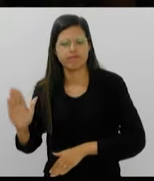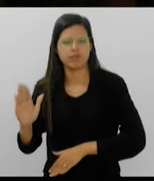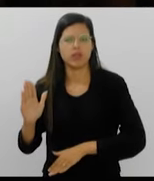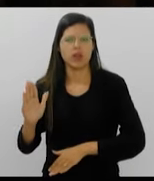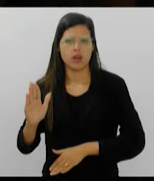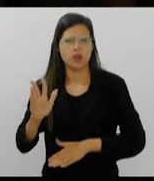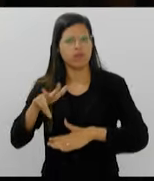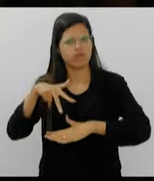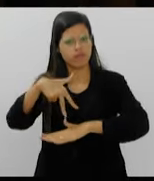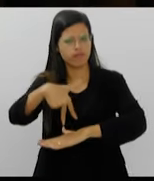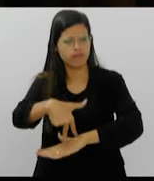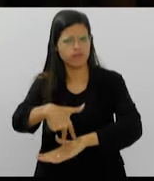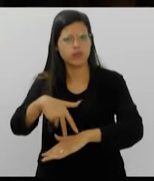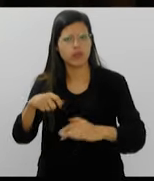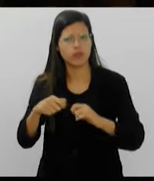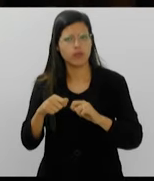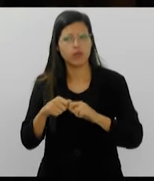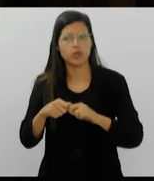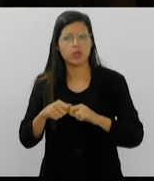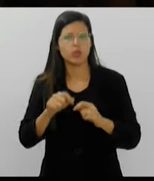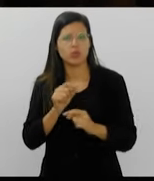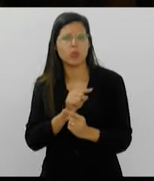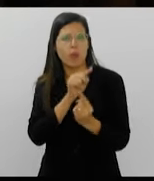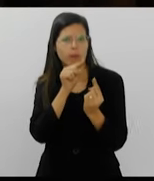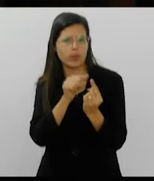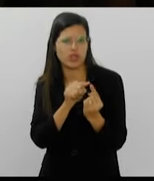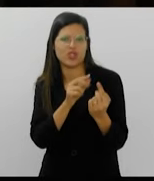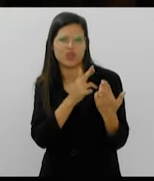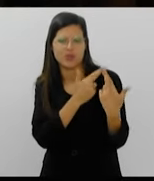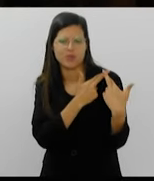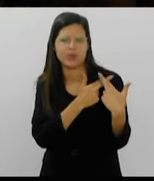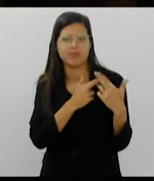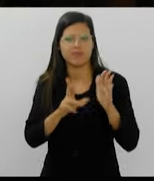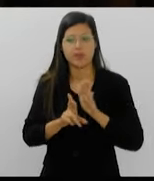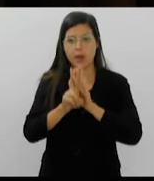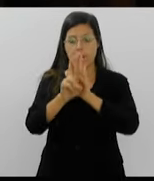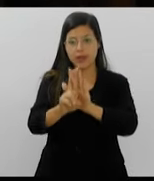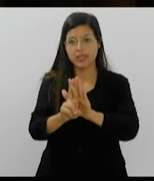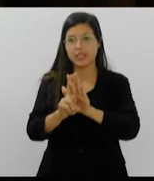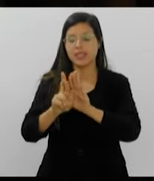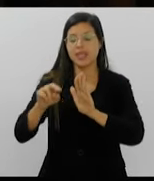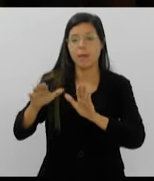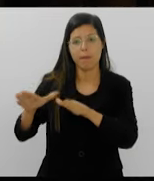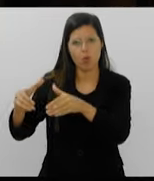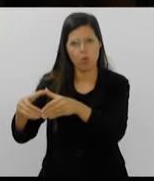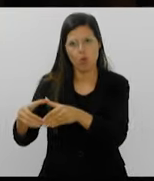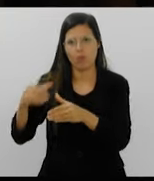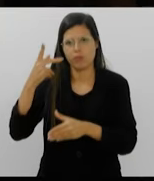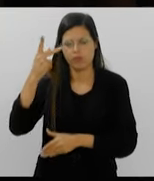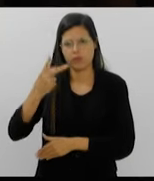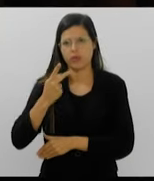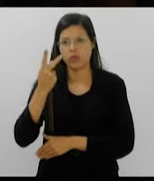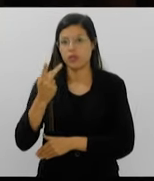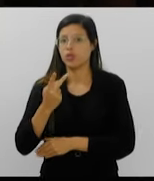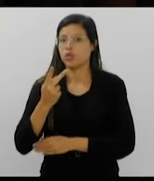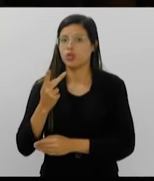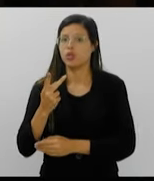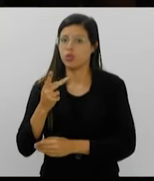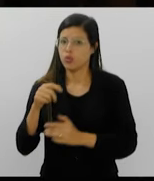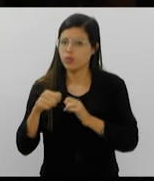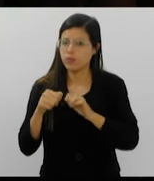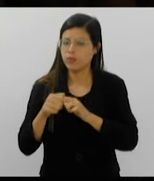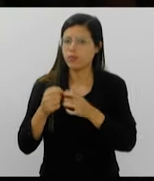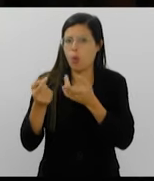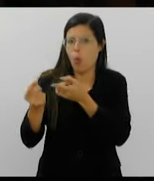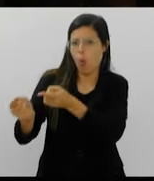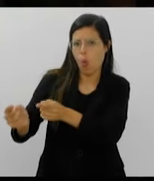erguida. Cumpri a missão de representar a minha vertente política. Cumpri a missão de enfrentar a